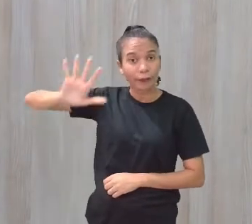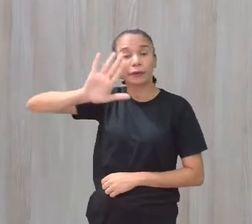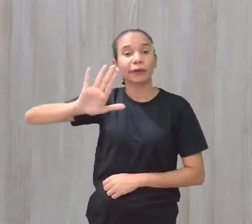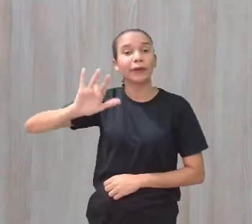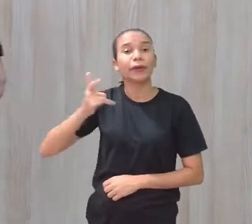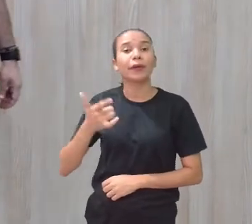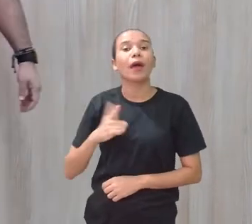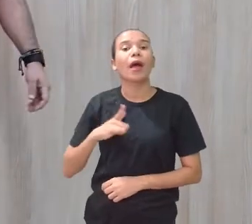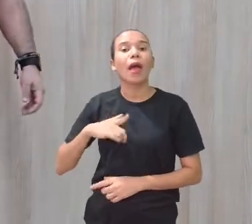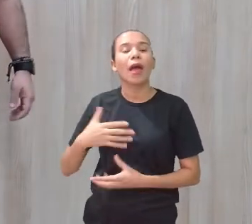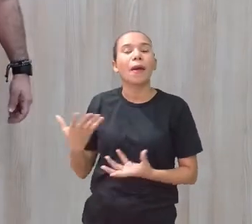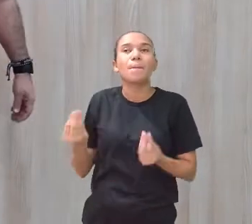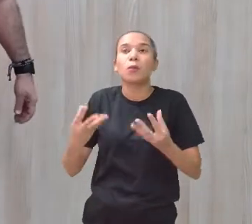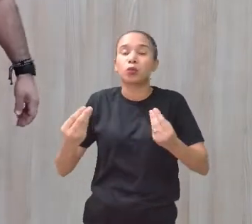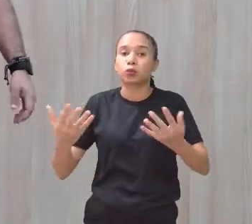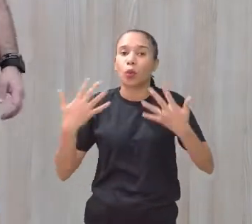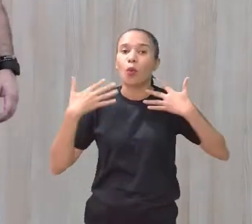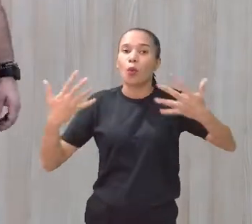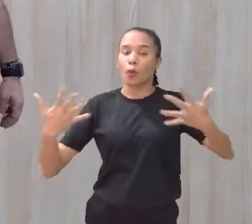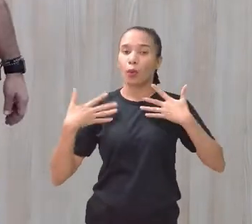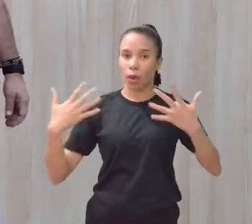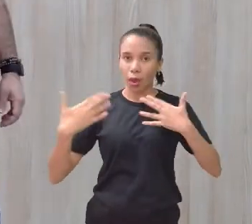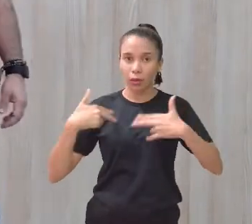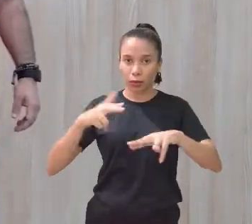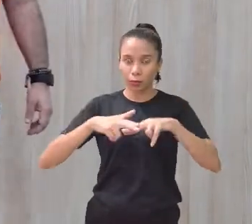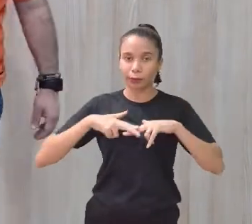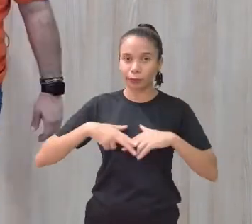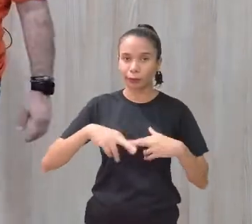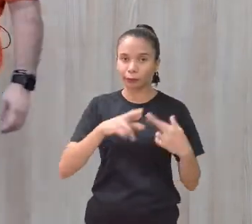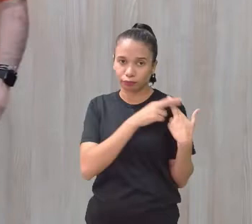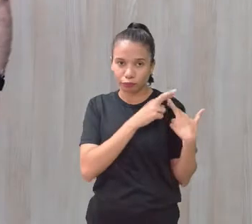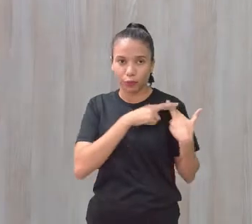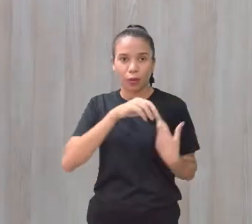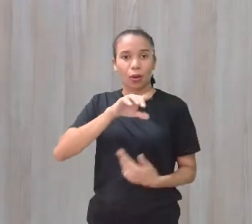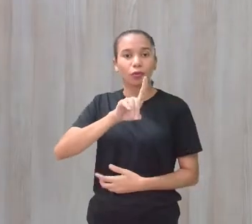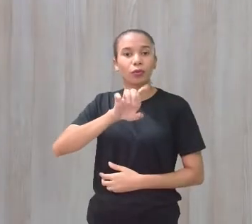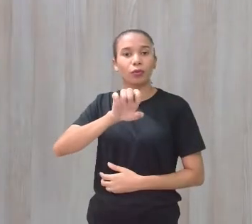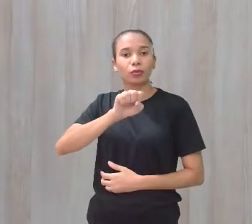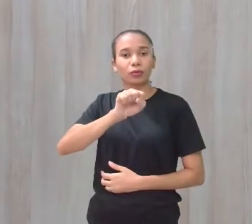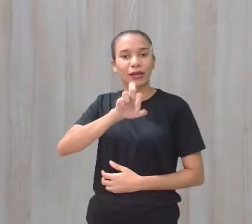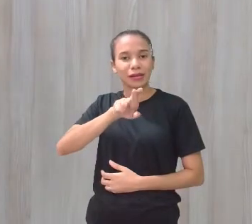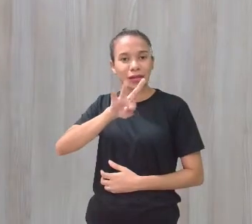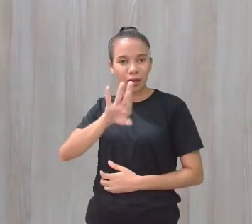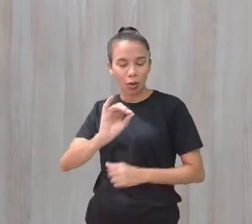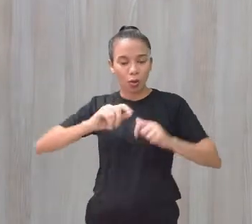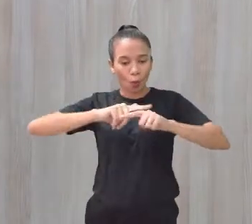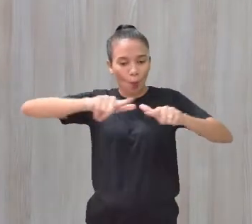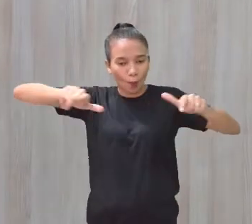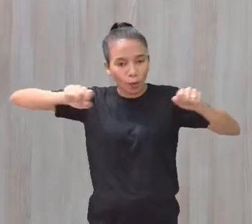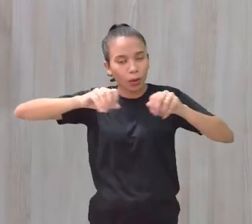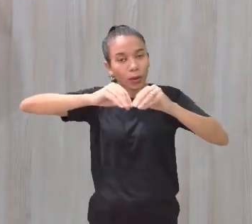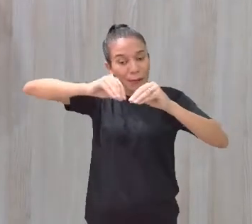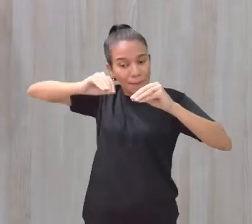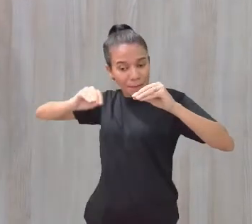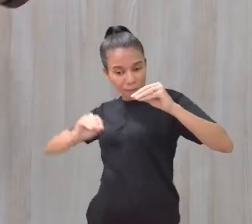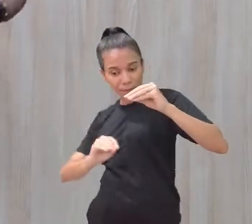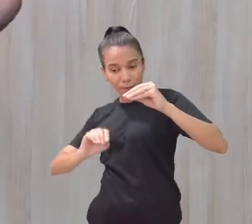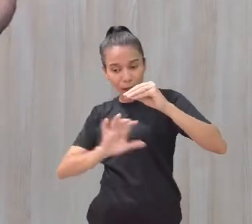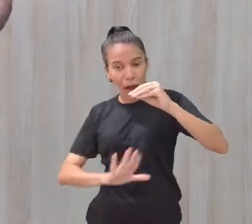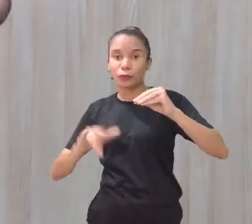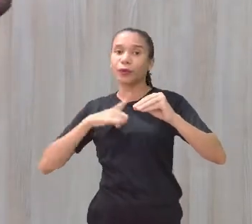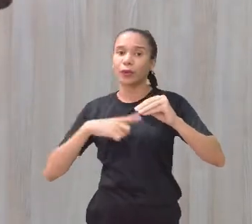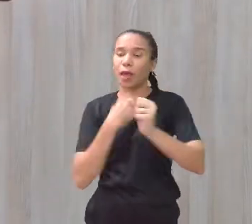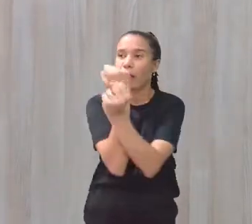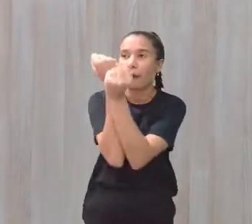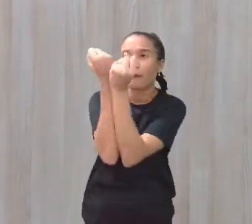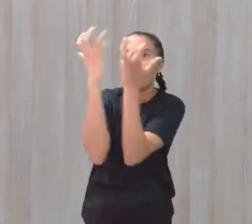um território mais quente, né, por conta do deserto do Saara, e nessa região subsaariana nós temos algumas